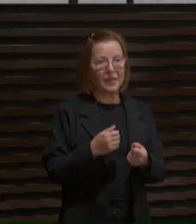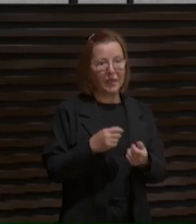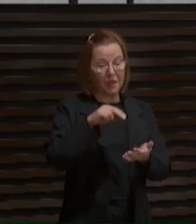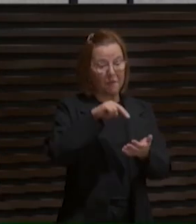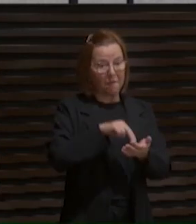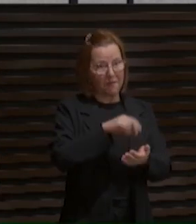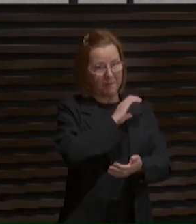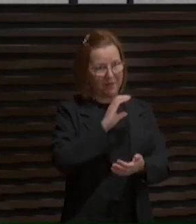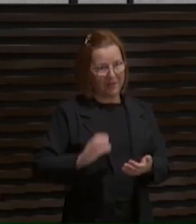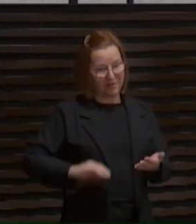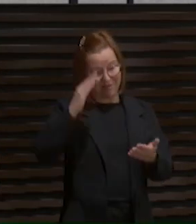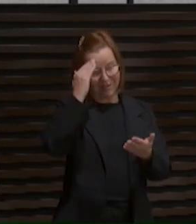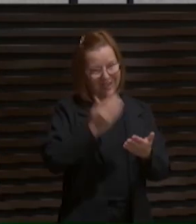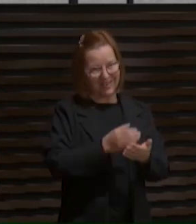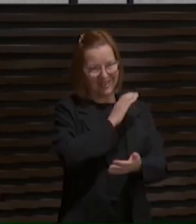Voltando para o boletim.